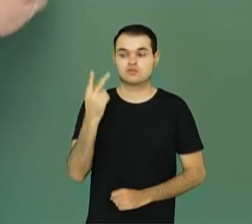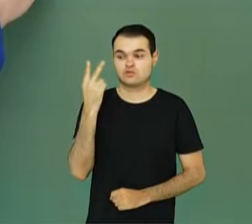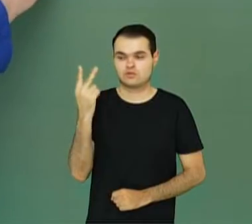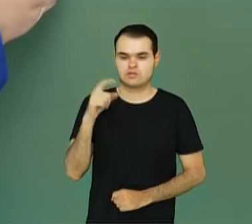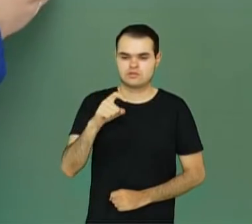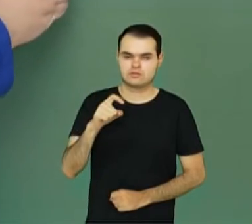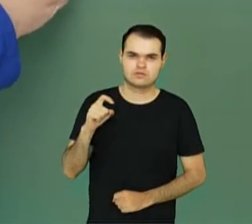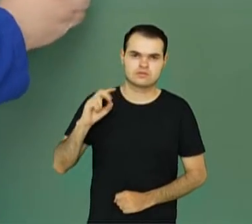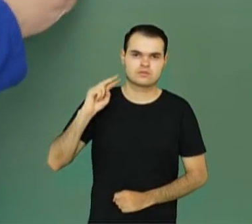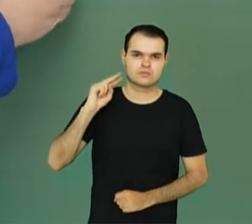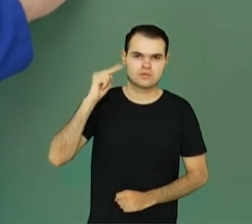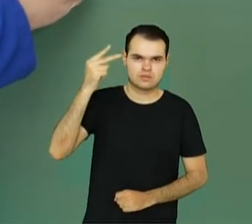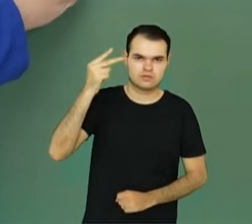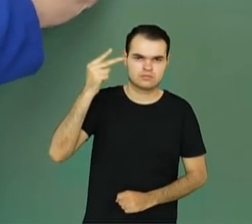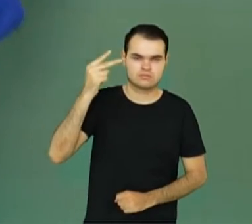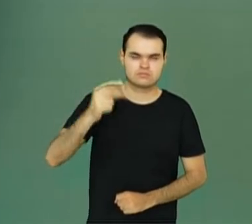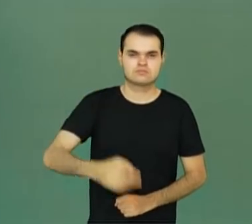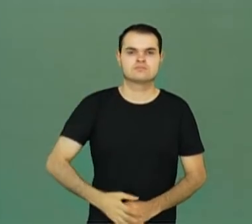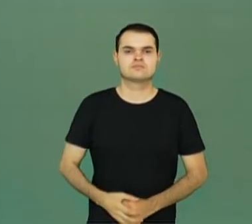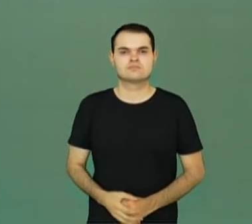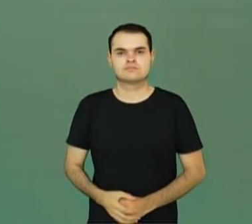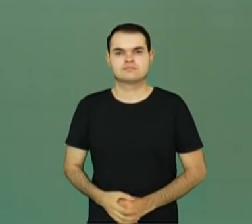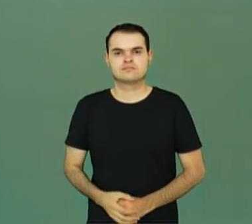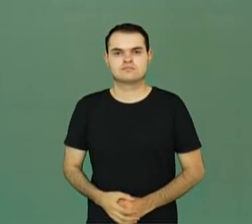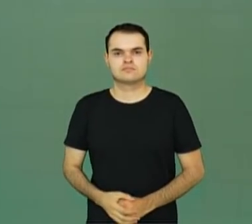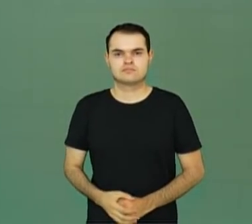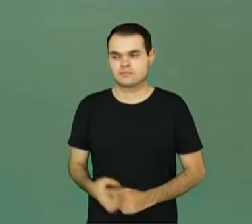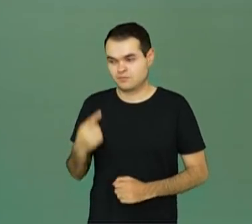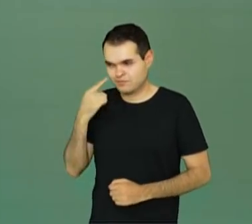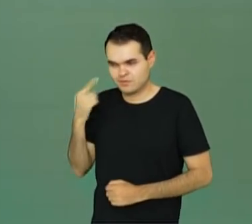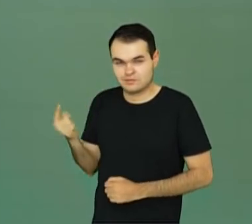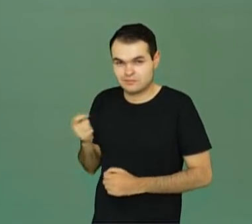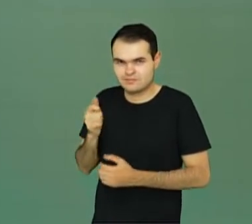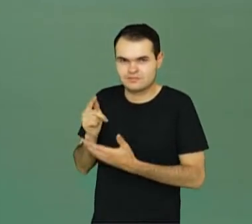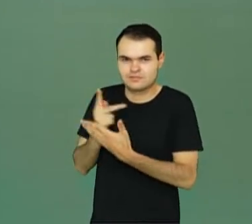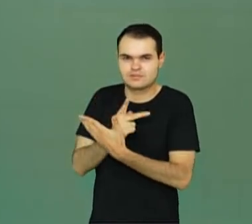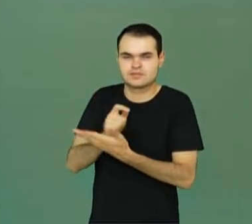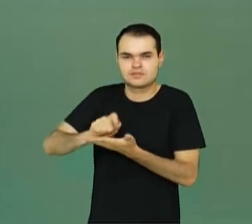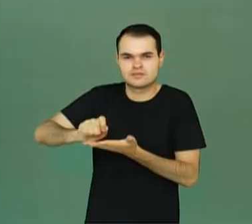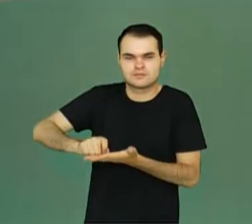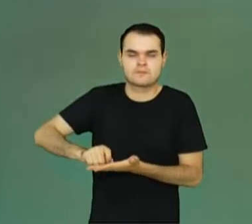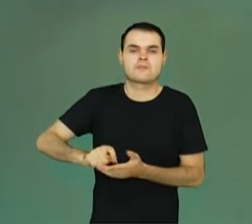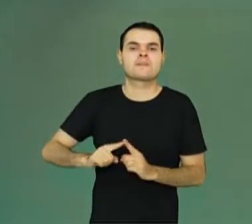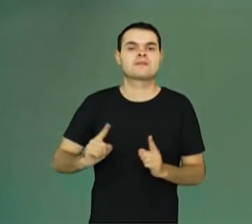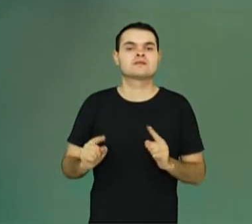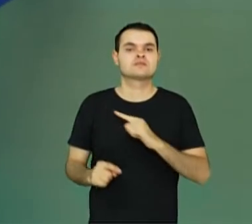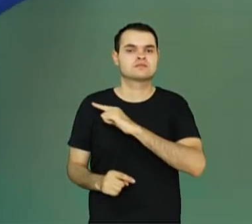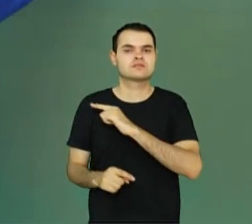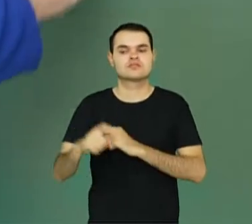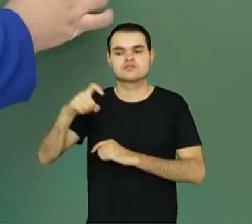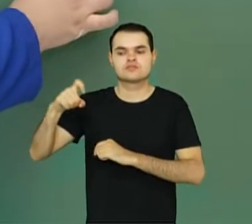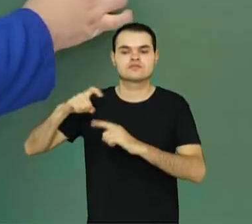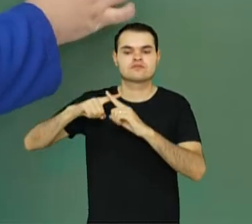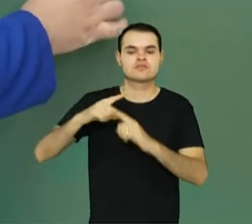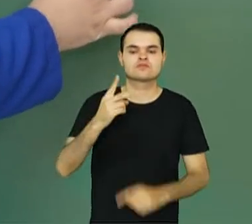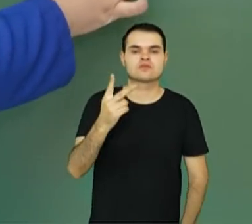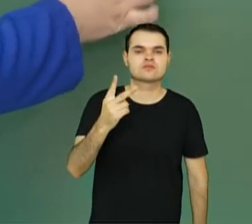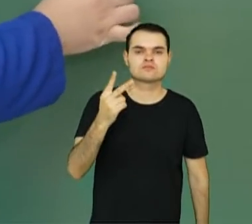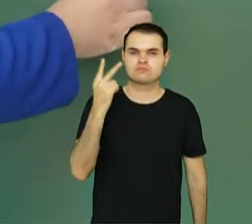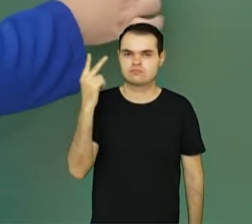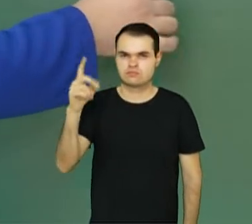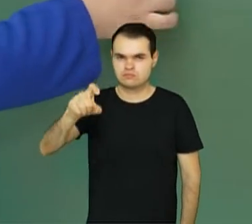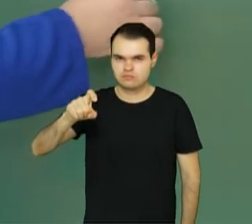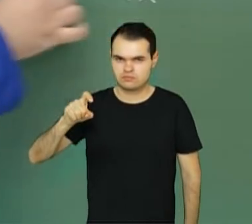2x ao quadrado. Me empolguei aqui e escrevi errado. 2x ao quadrado. E x vezes 2, quanto é?